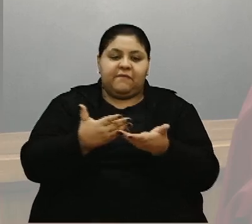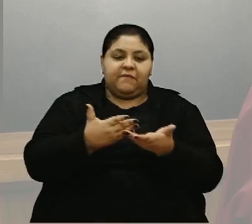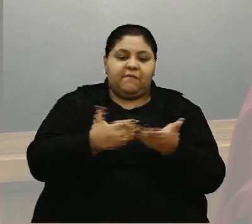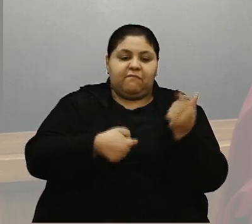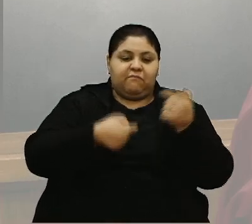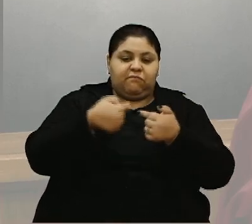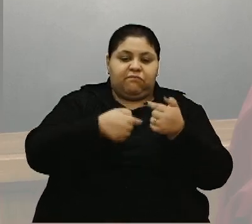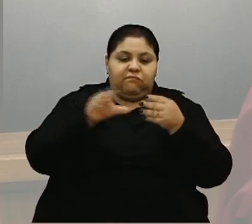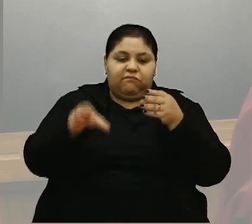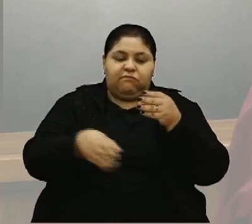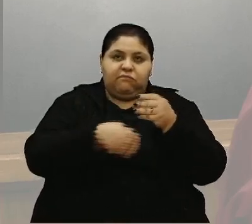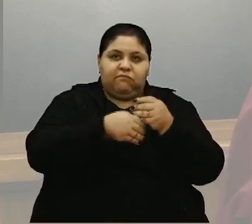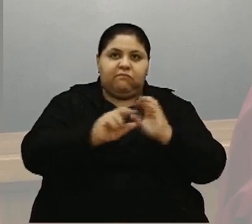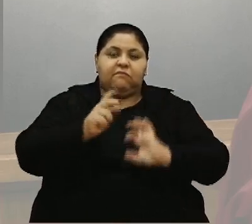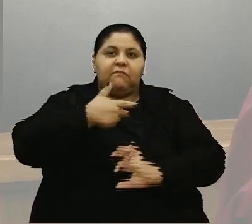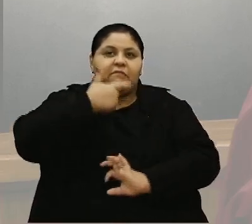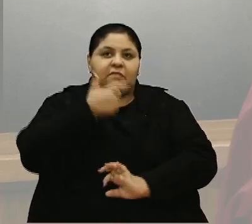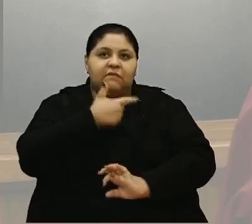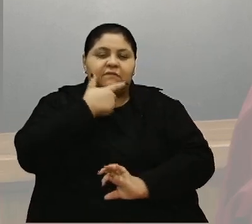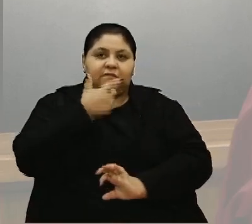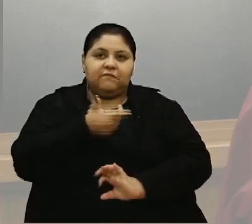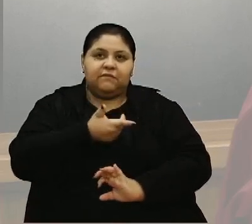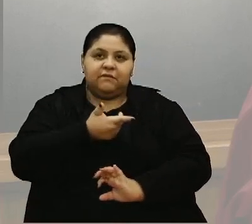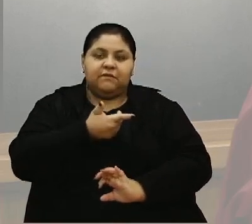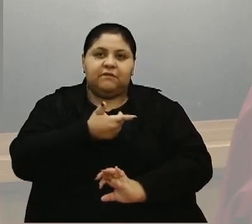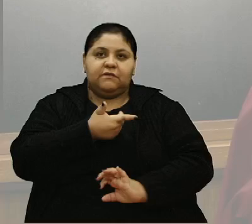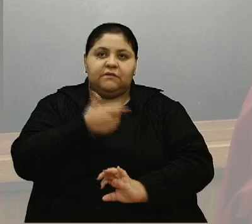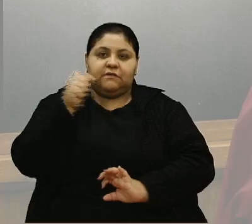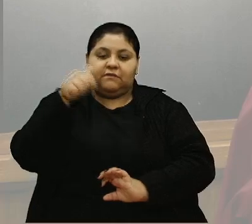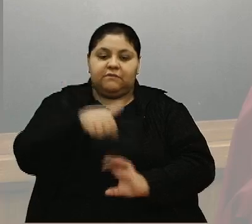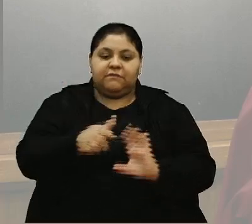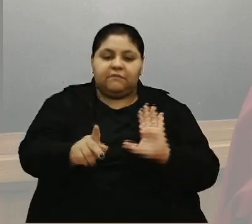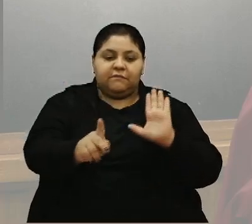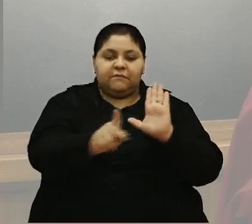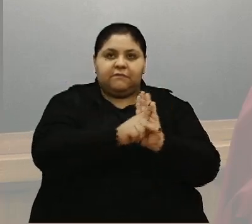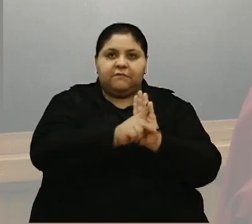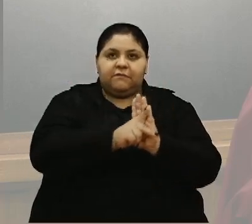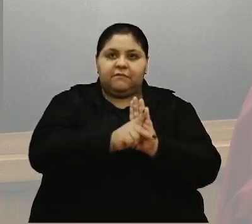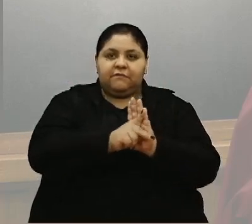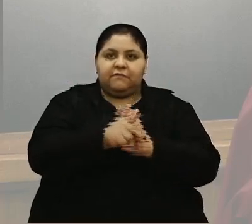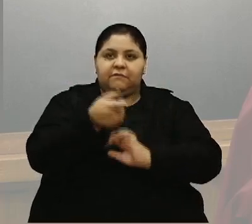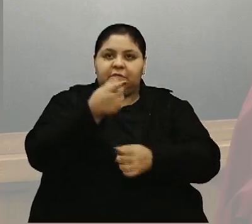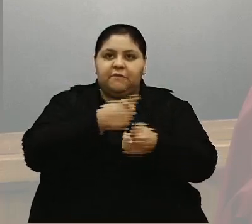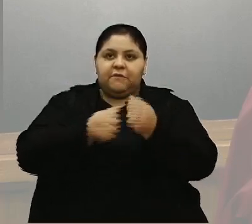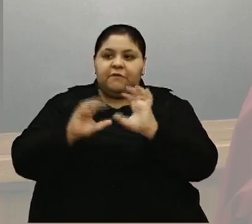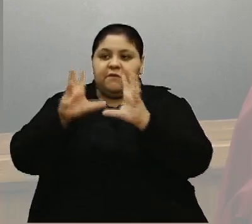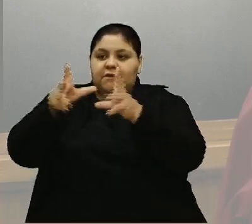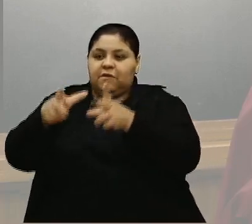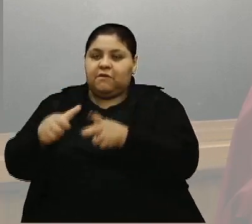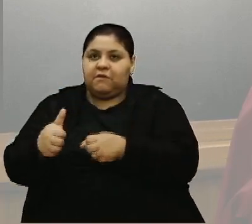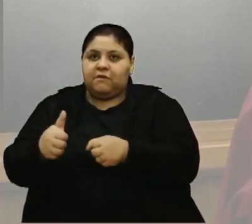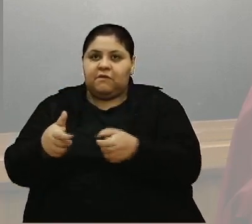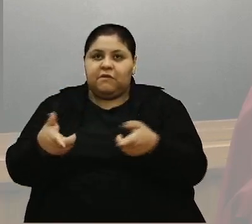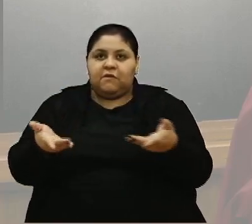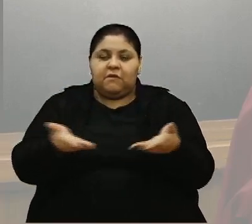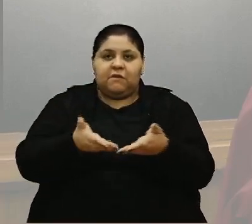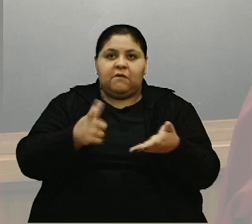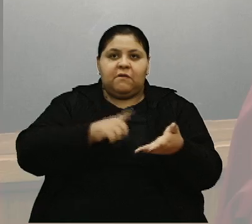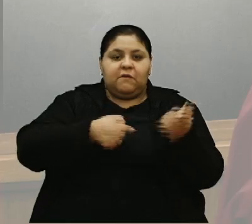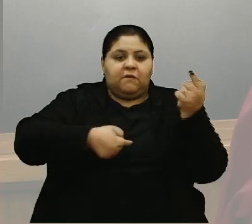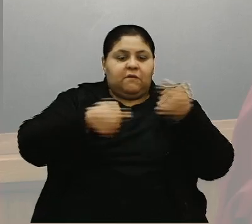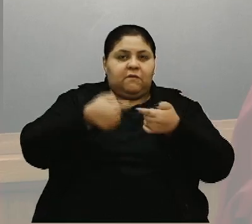emenda, dizer, né, que este projeto, Financiarte em todo, passou por discussões do